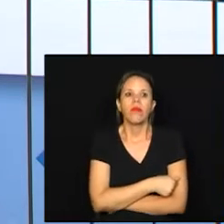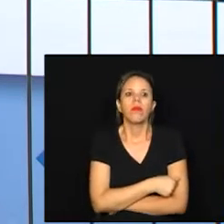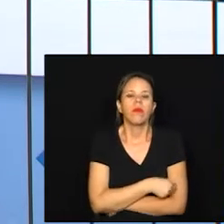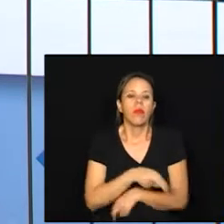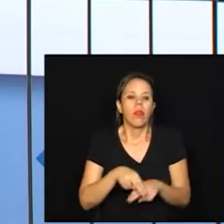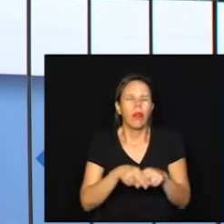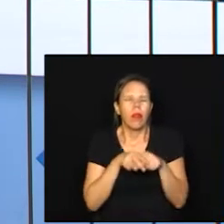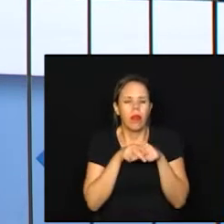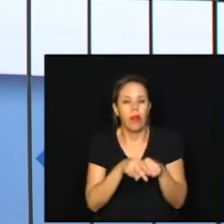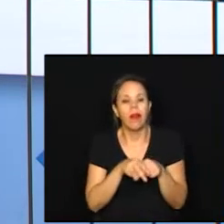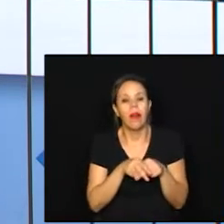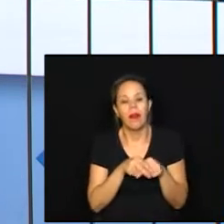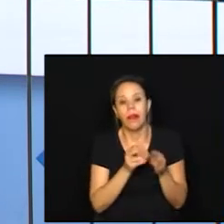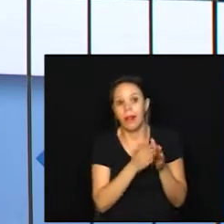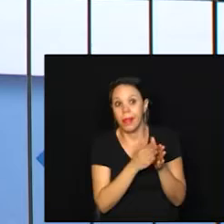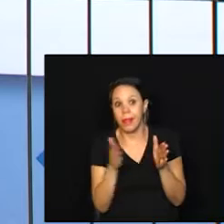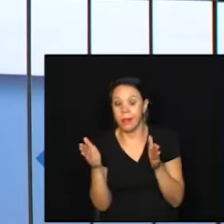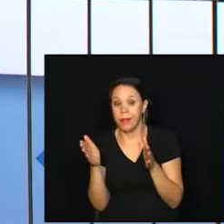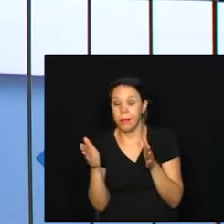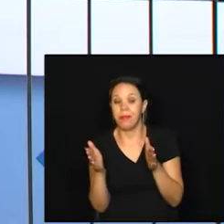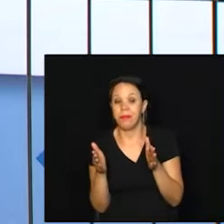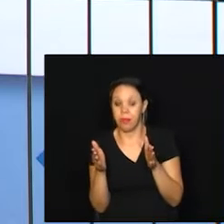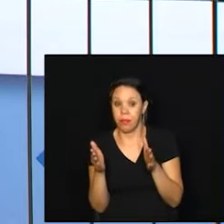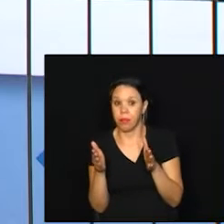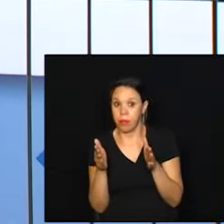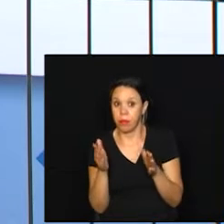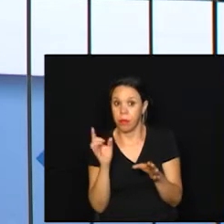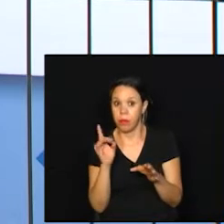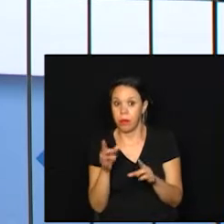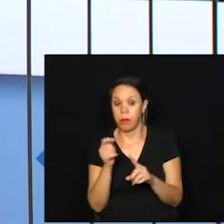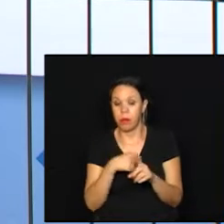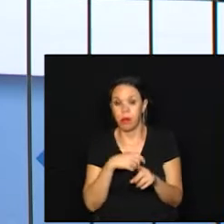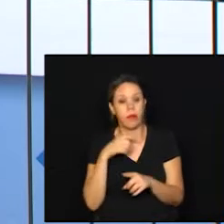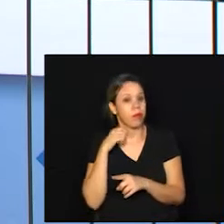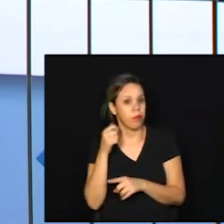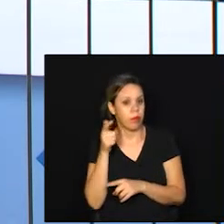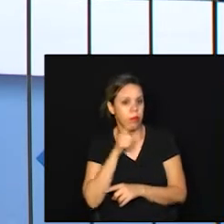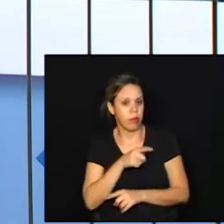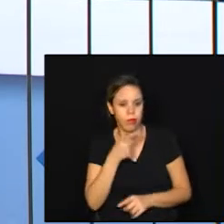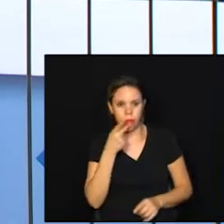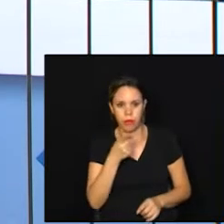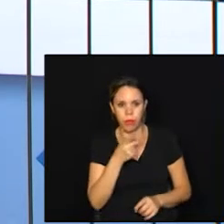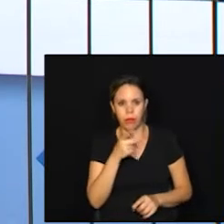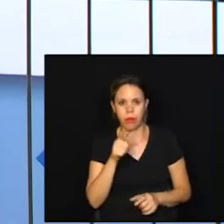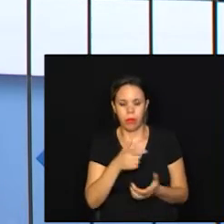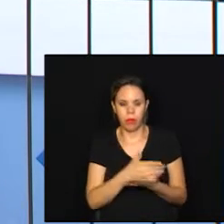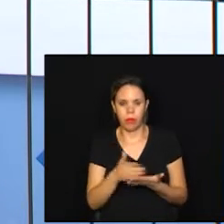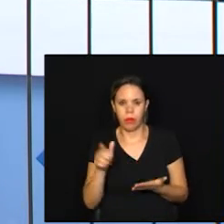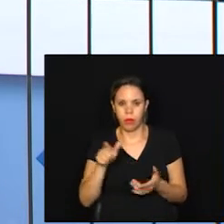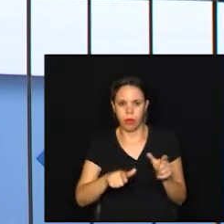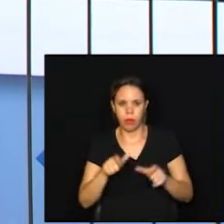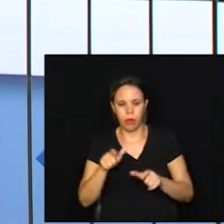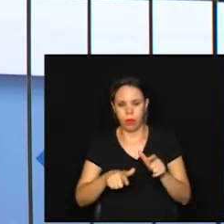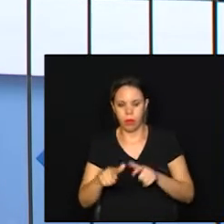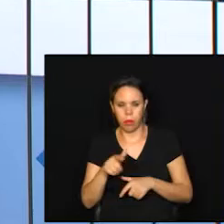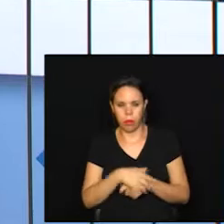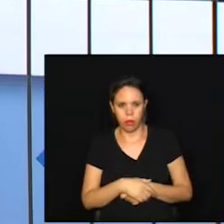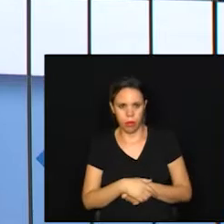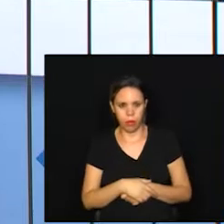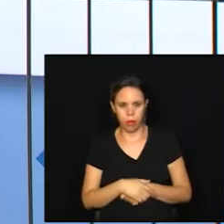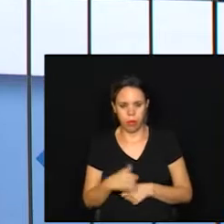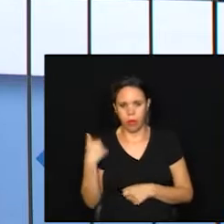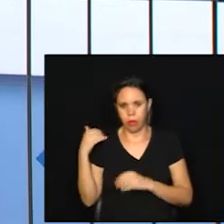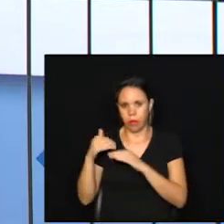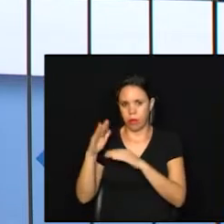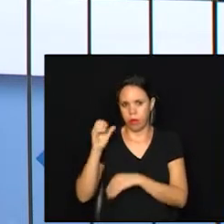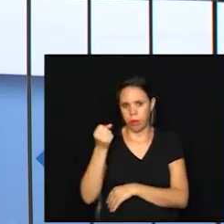a previsão é que a gente só em abril consiga falar que inicialmente as pessoas com idade